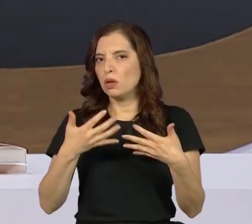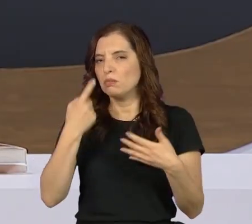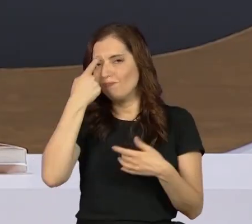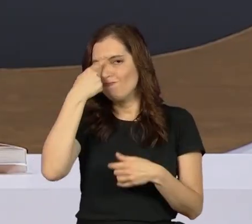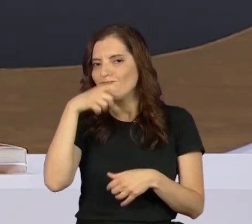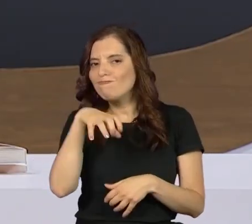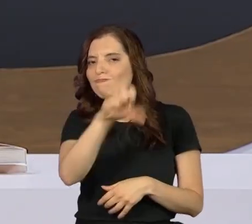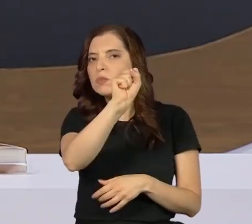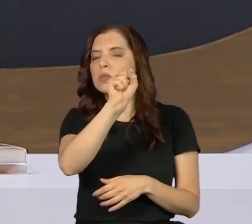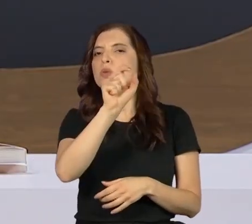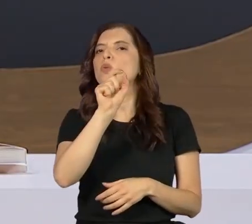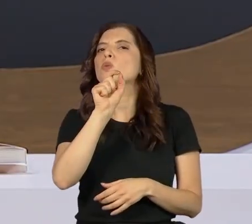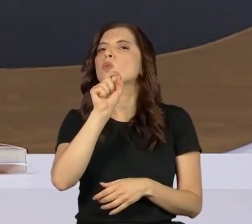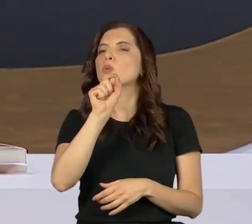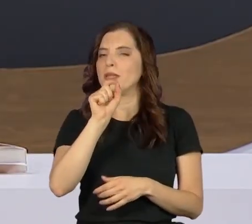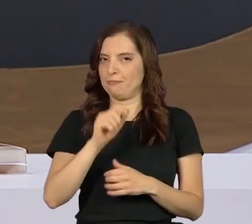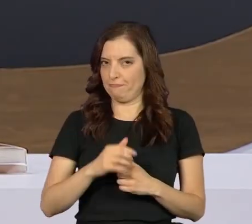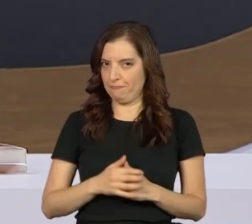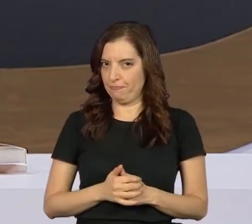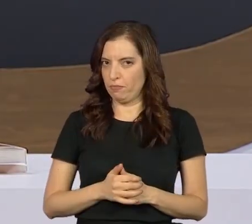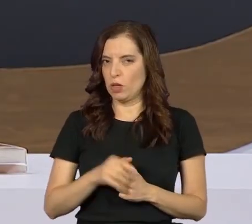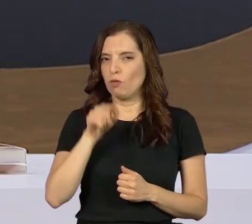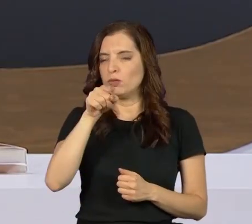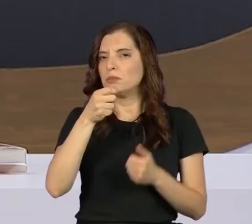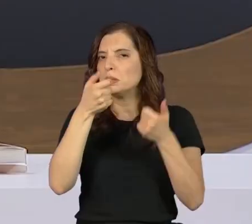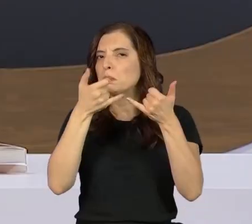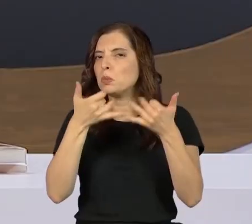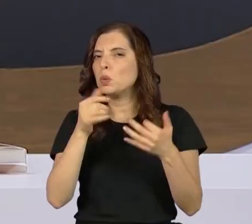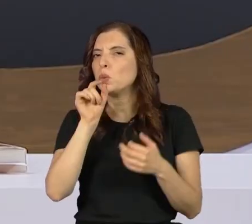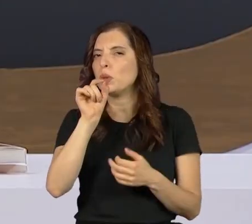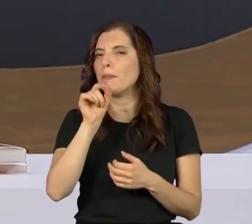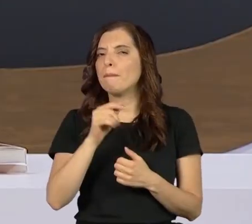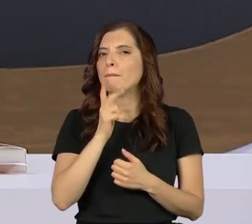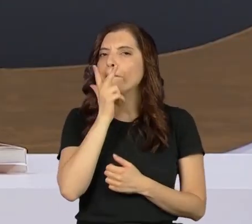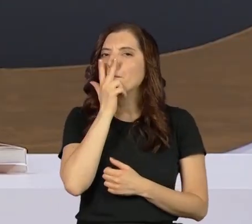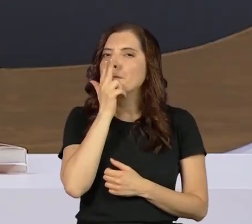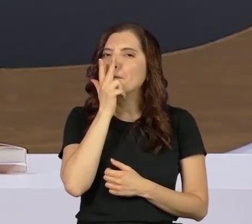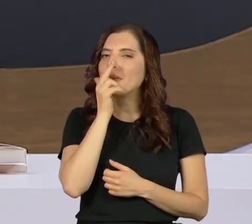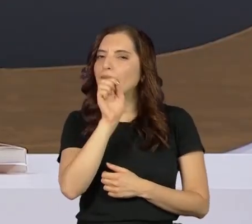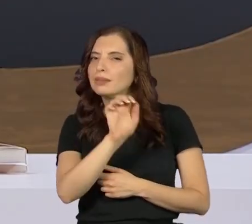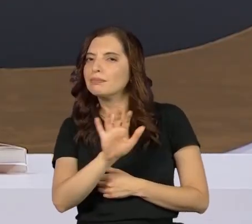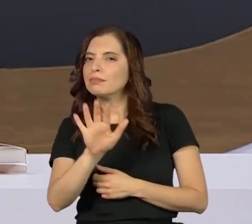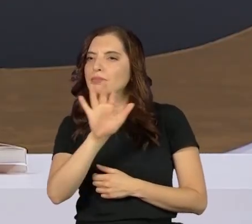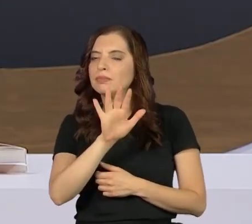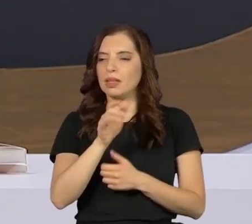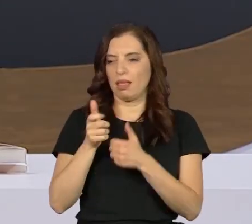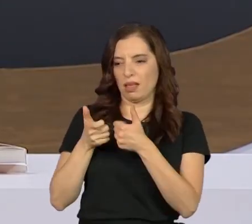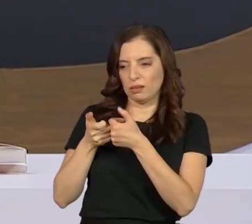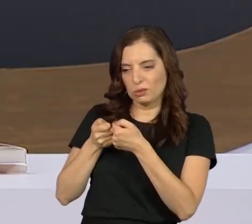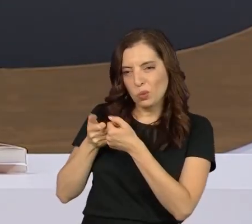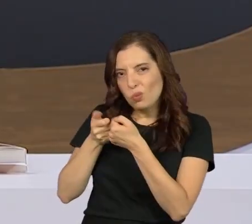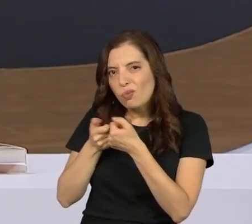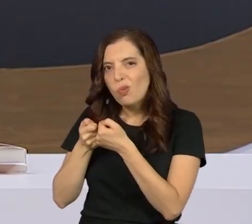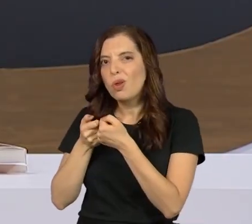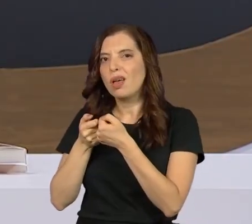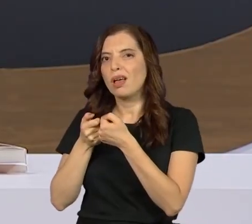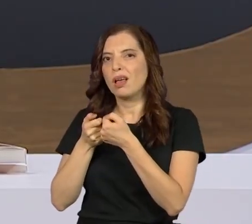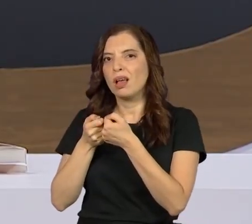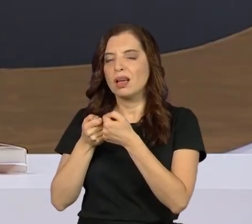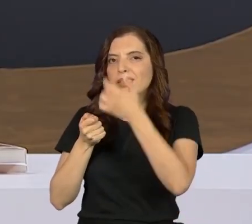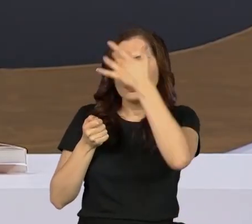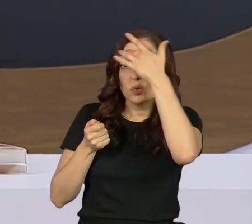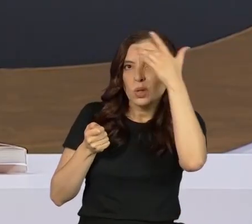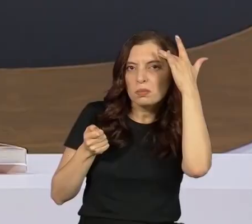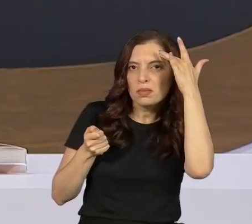evidências sobre a correlação entre o uso de telas e essa crise de saúde mental. Você disse que